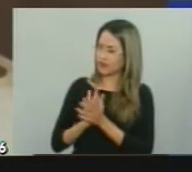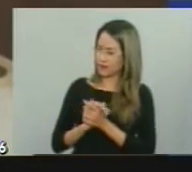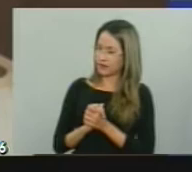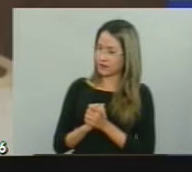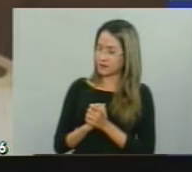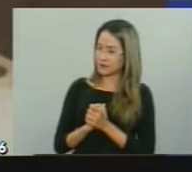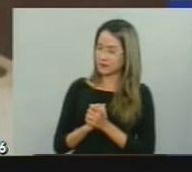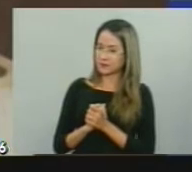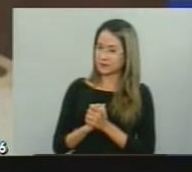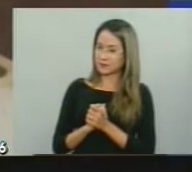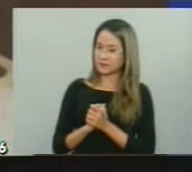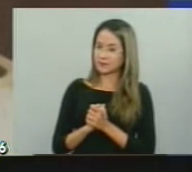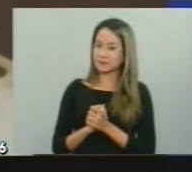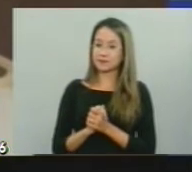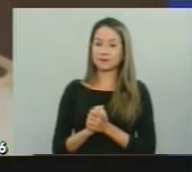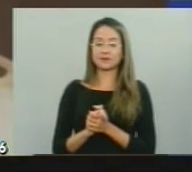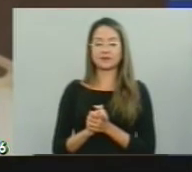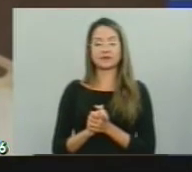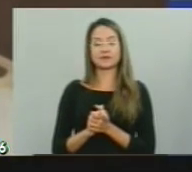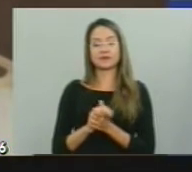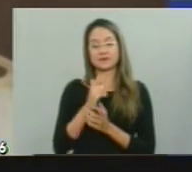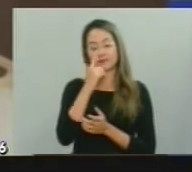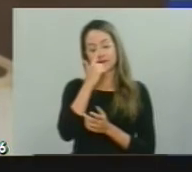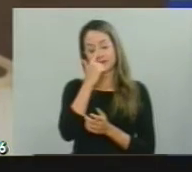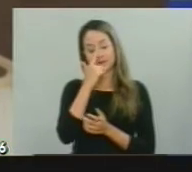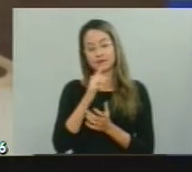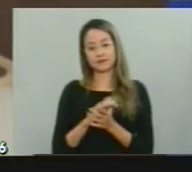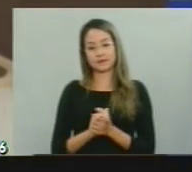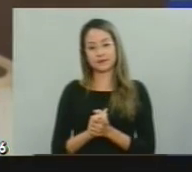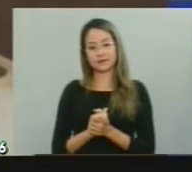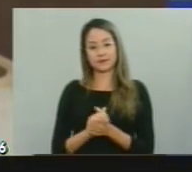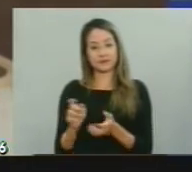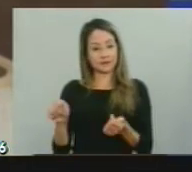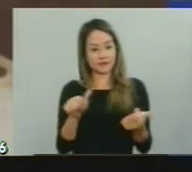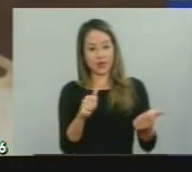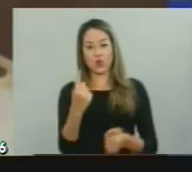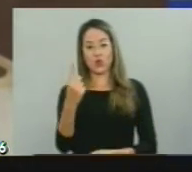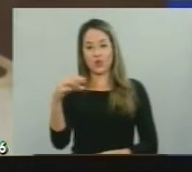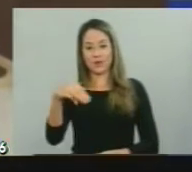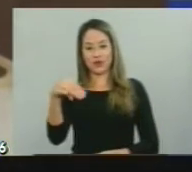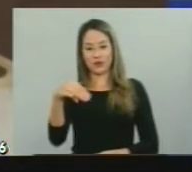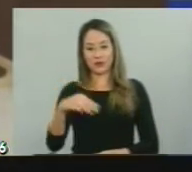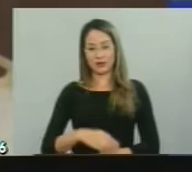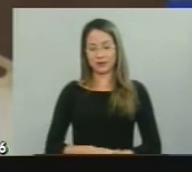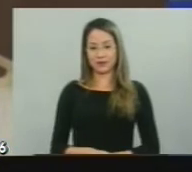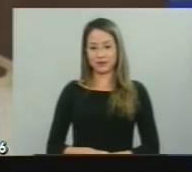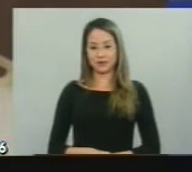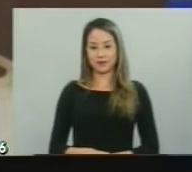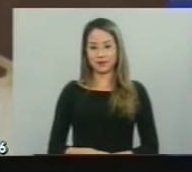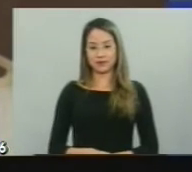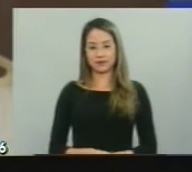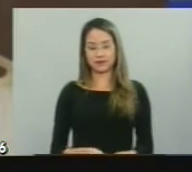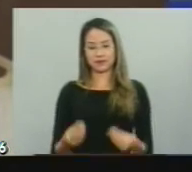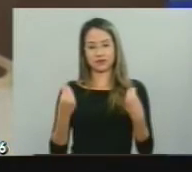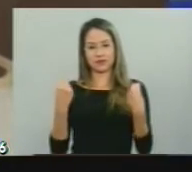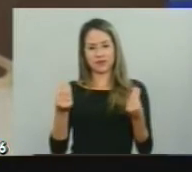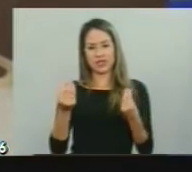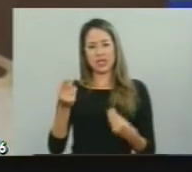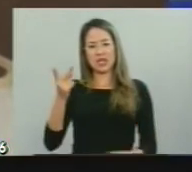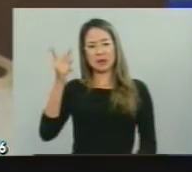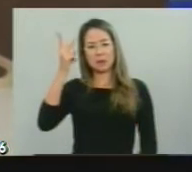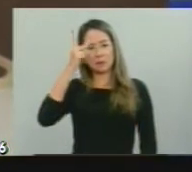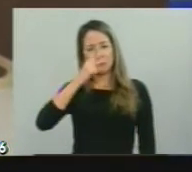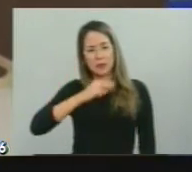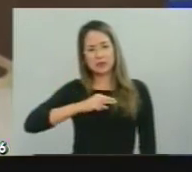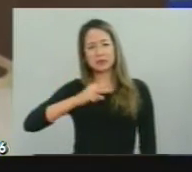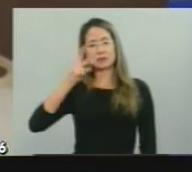A mesa vai conceder mais um minuto para Vossa Excelência. Muito obrigado, presidente. implementar a mesma política